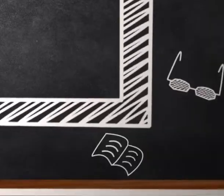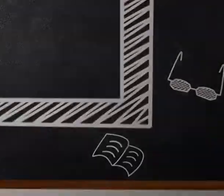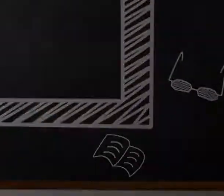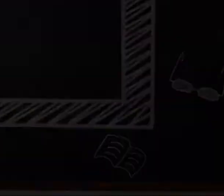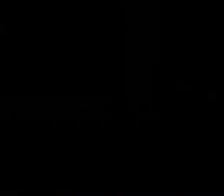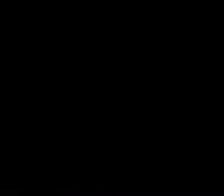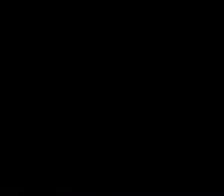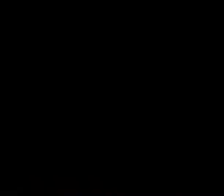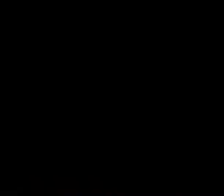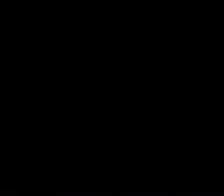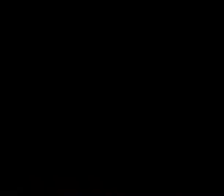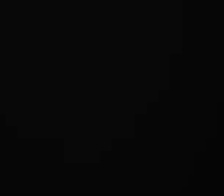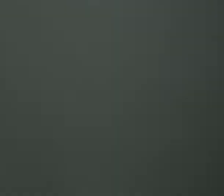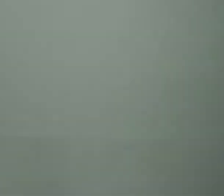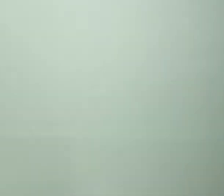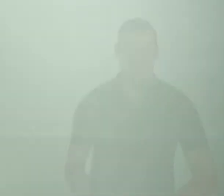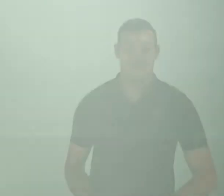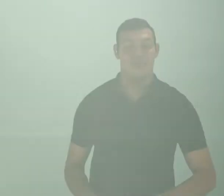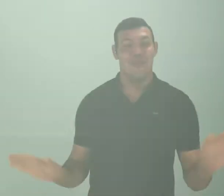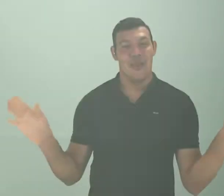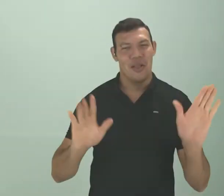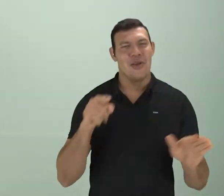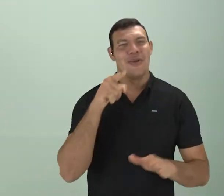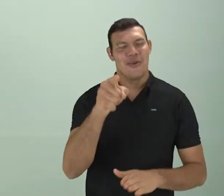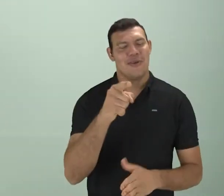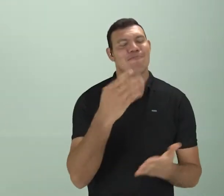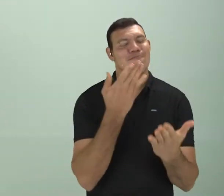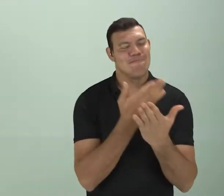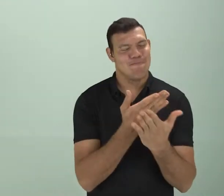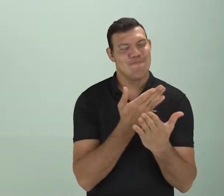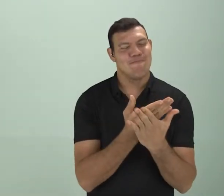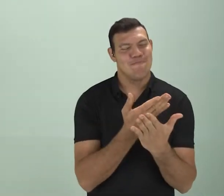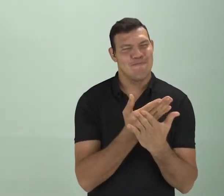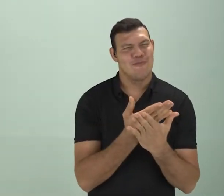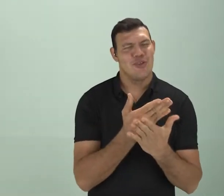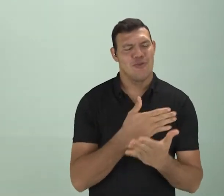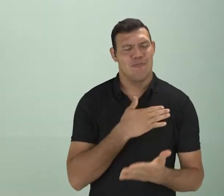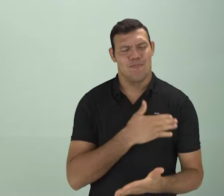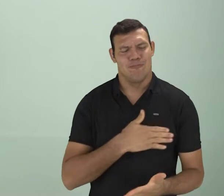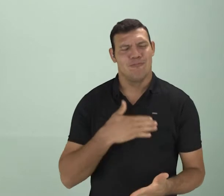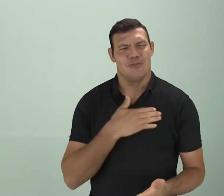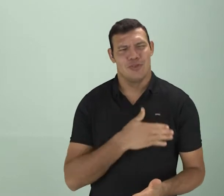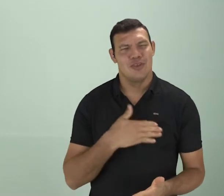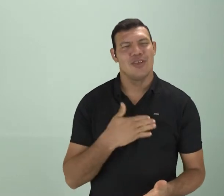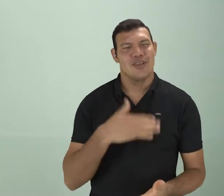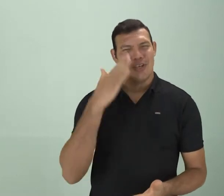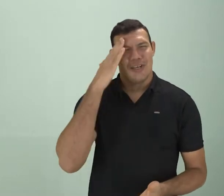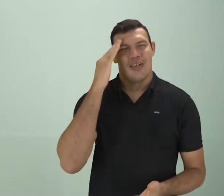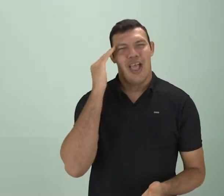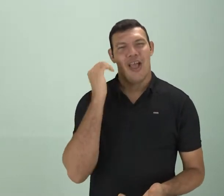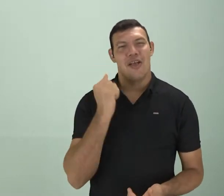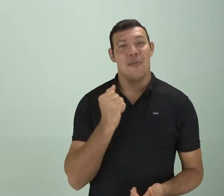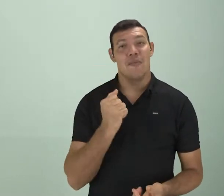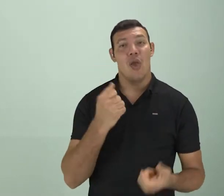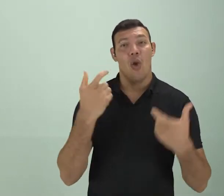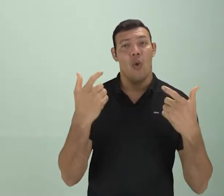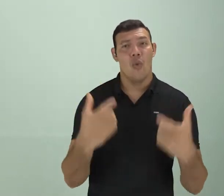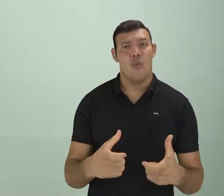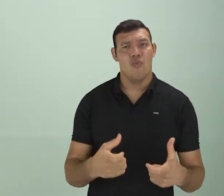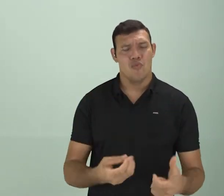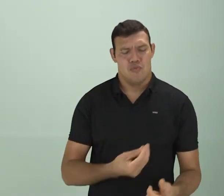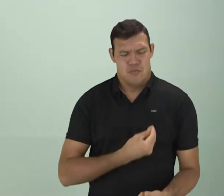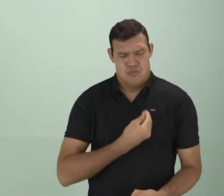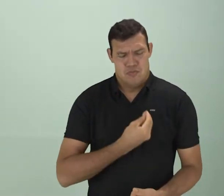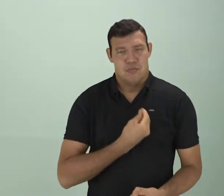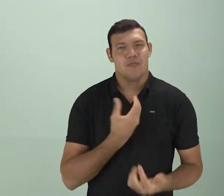aí o olá para você que adora estudar e sabe muito bem o que é da vida eu sou professor a eles e